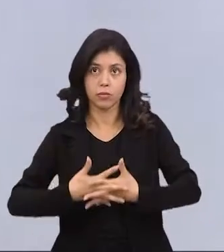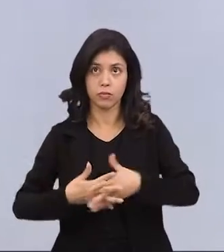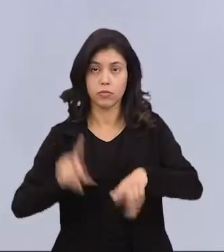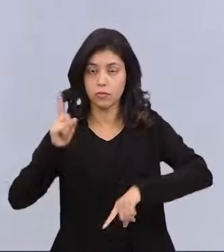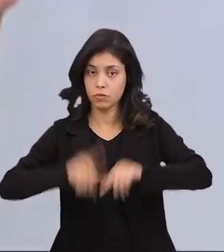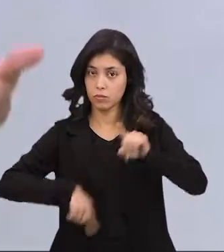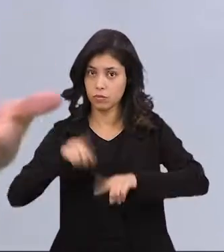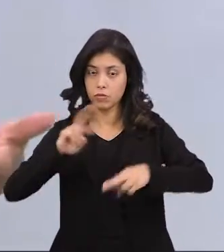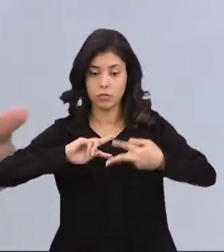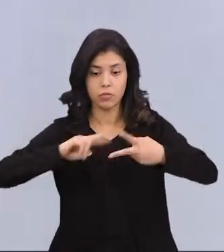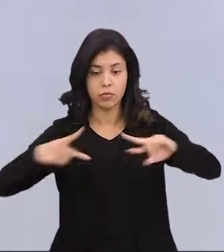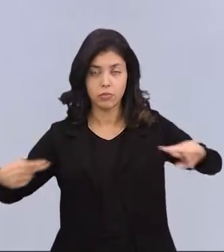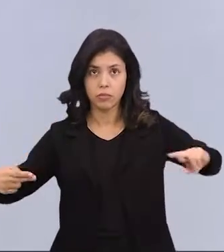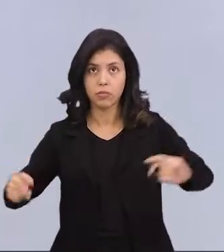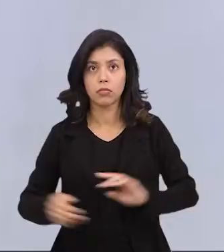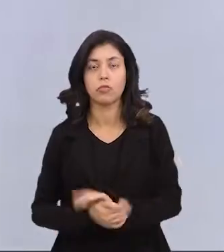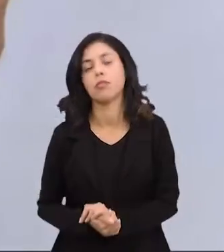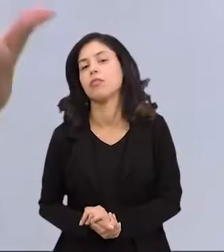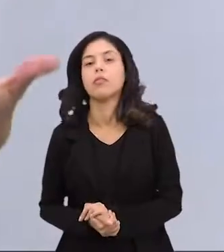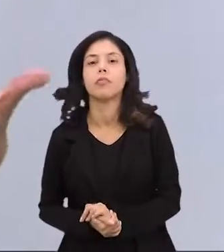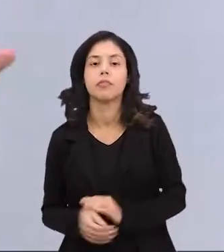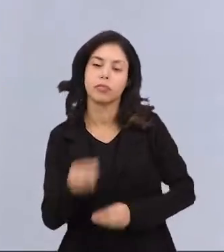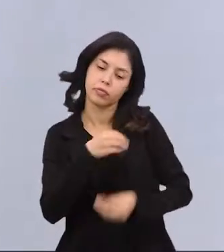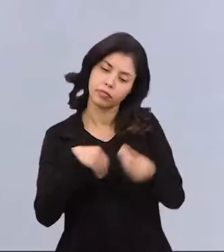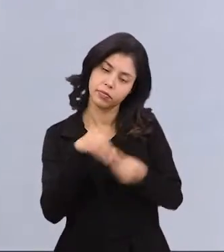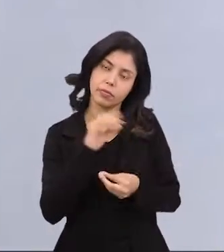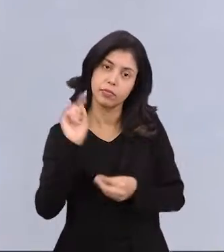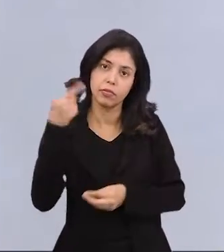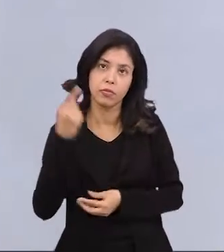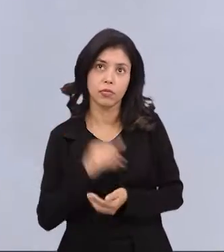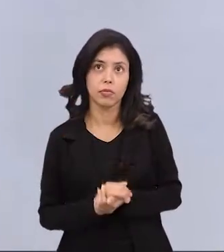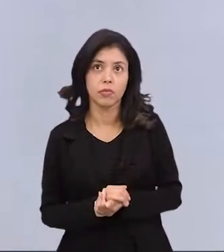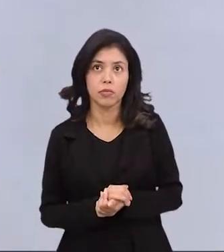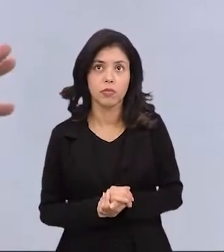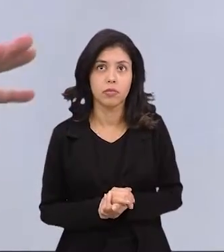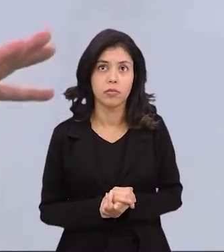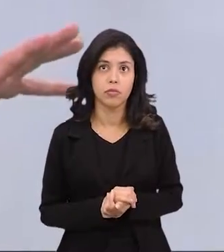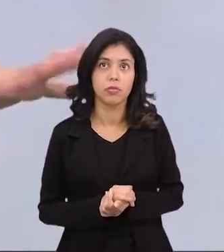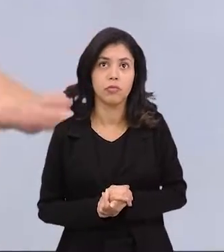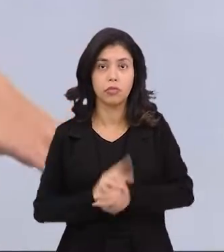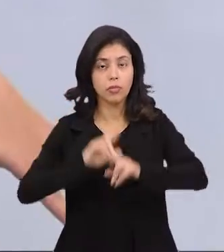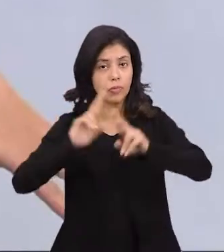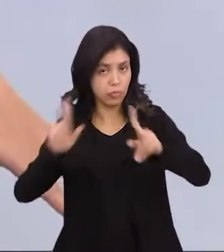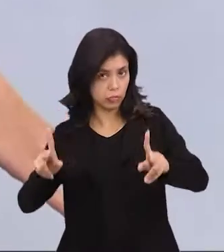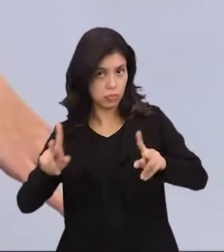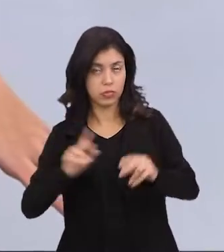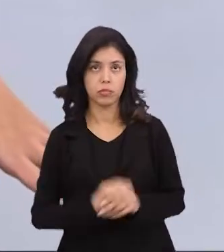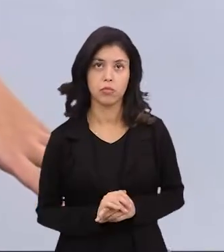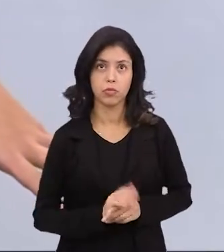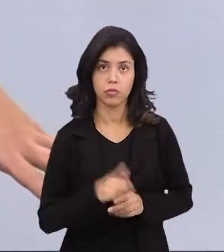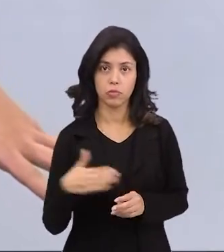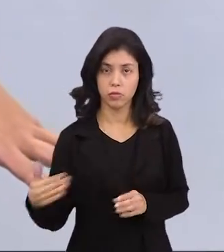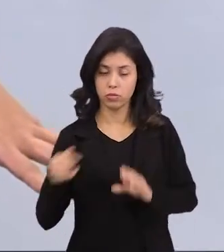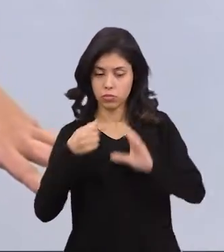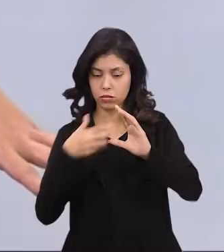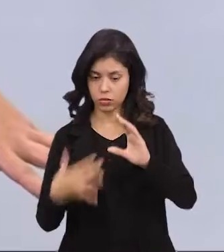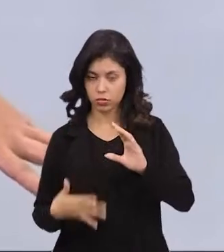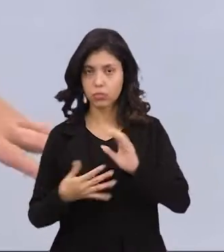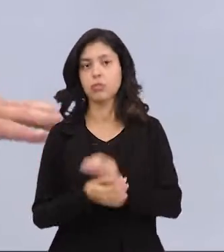materiais genéticos, sendo misturados ali, e eles se diferenciaram enquanto